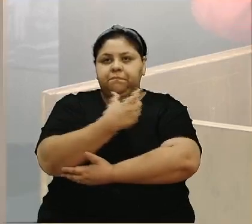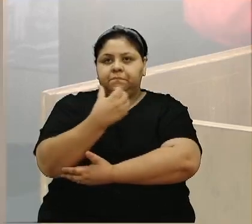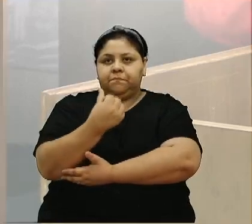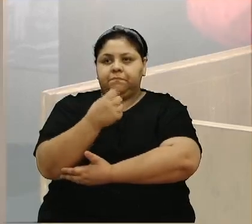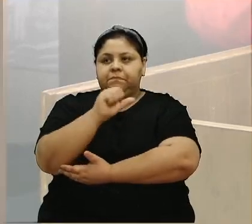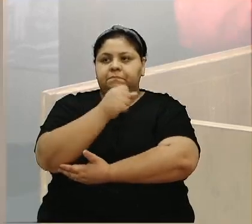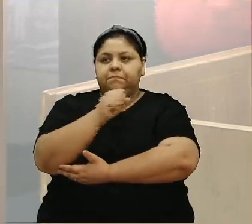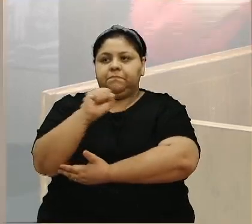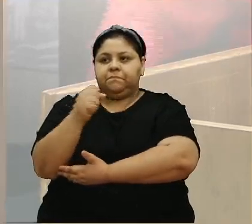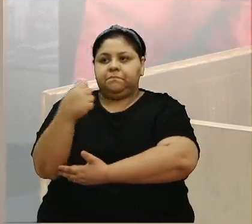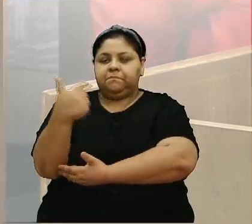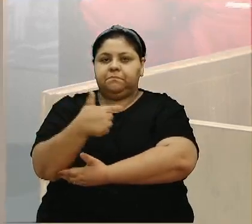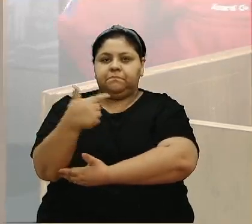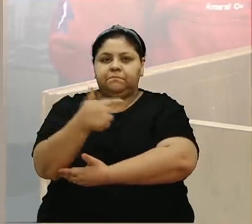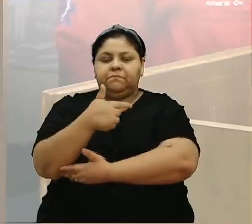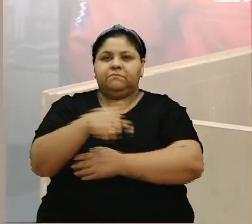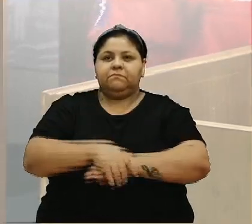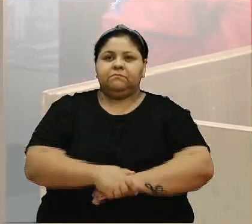16877.